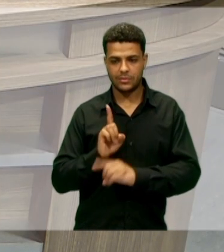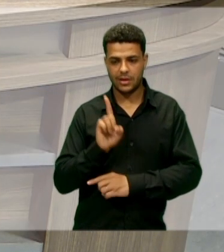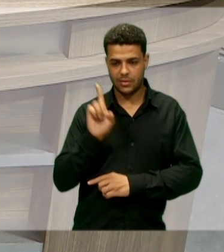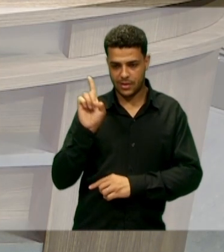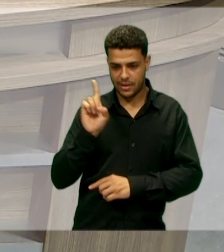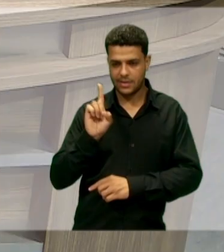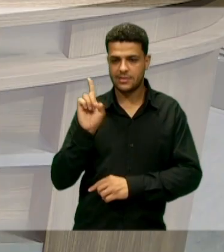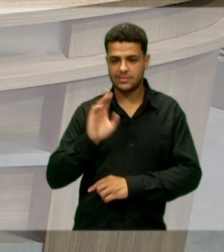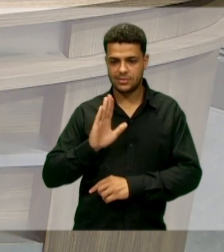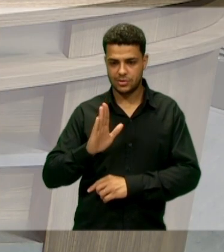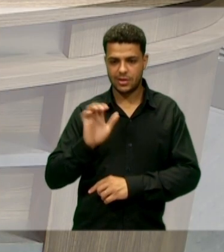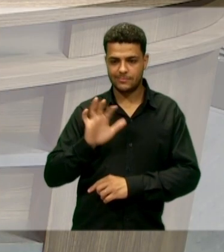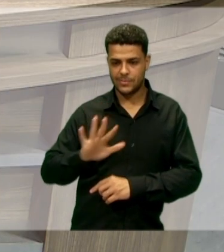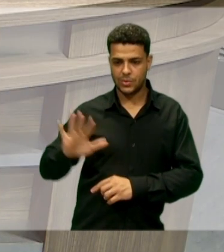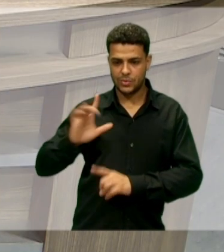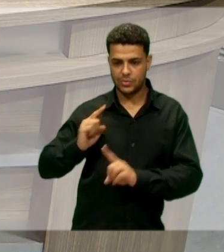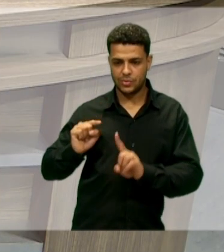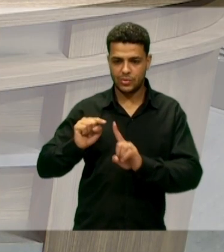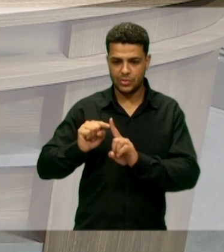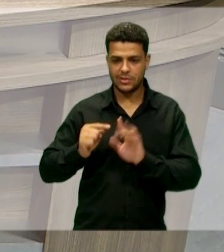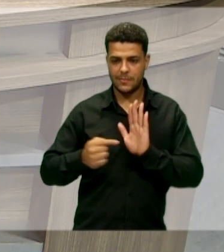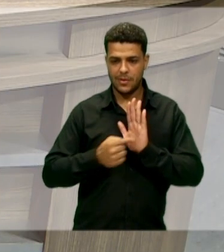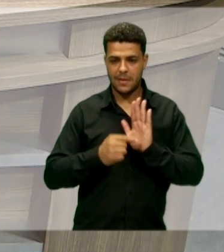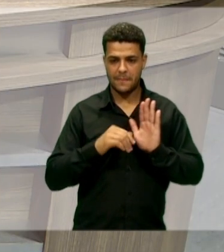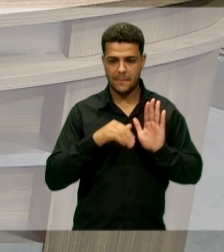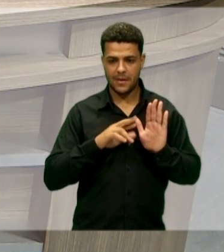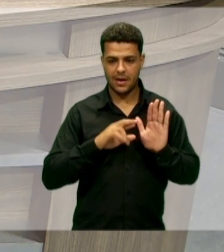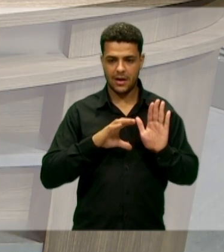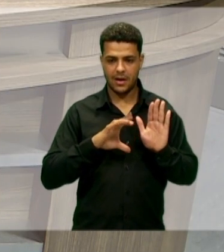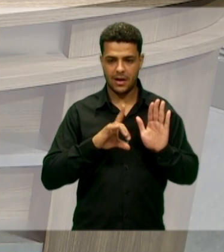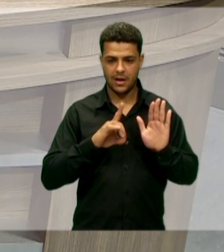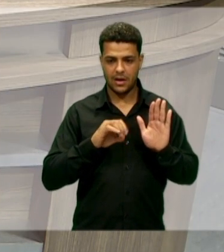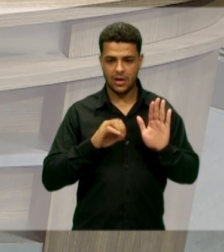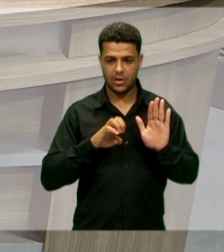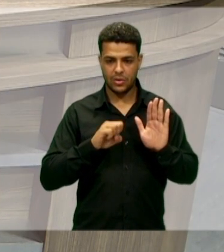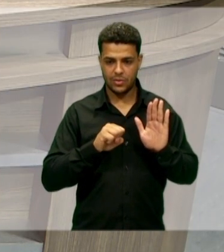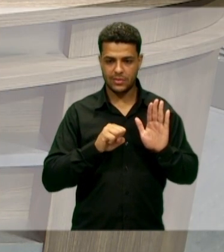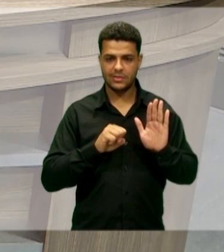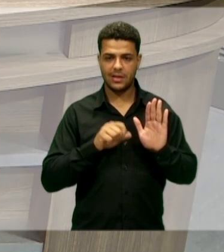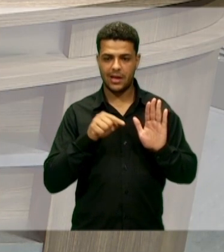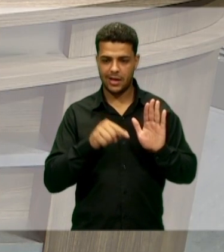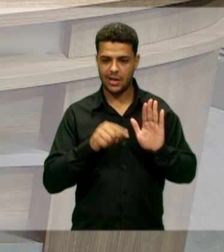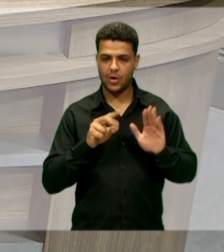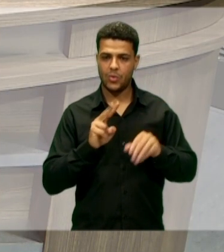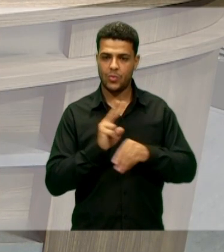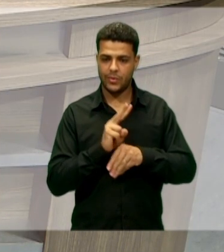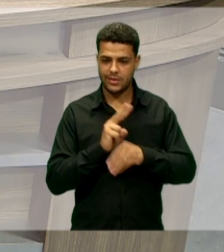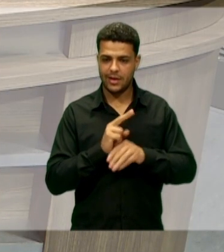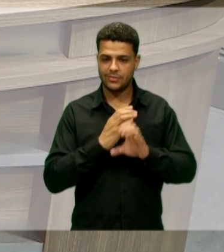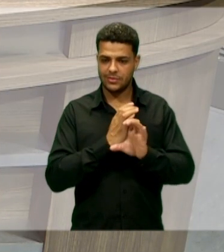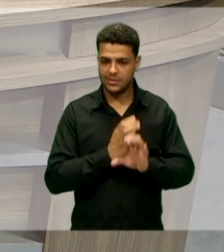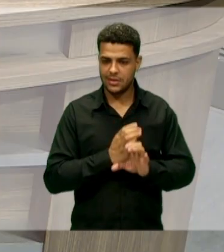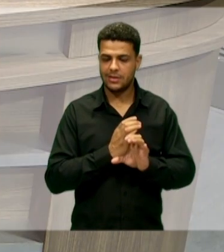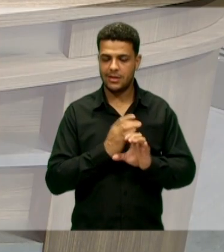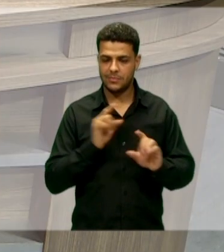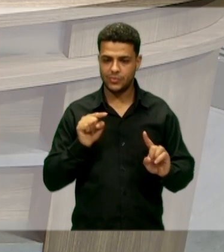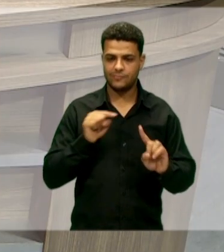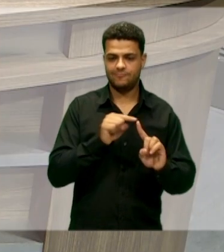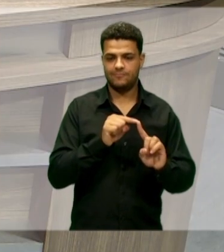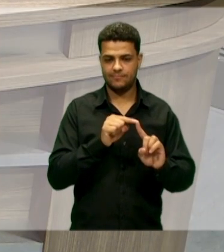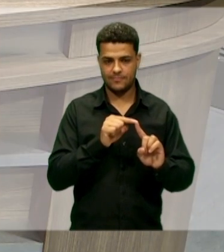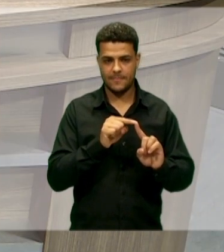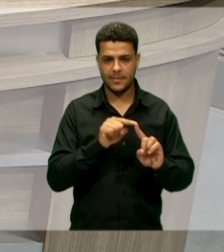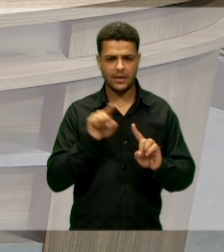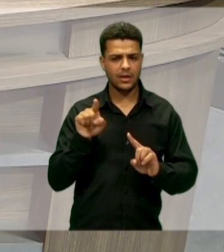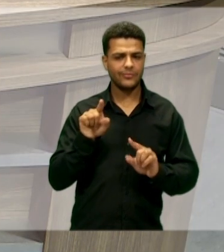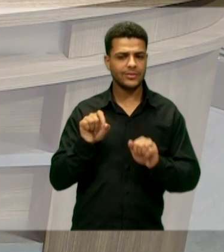esses perfeitamente marcadores e tratamentos específicos. Conseguir esse tratamento específico. E o senhor